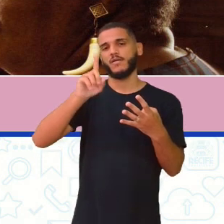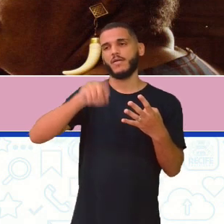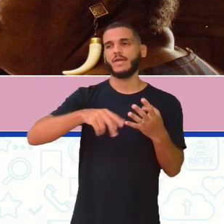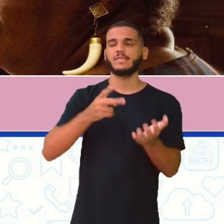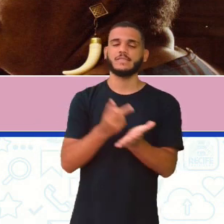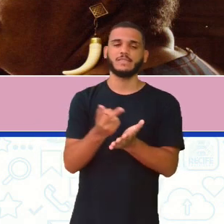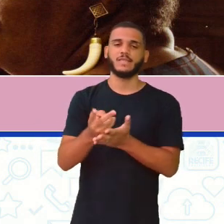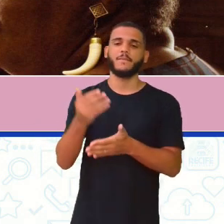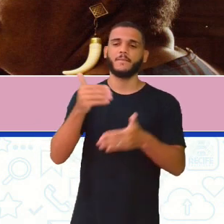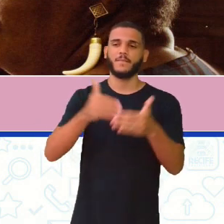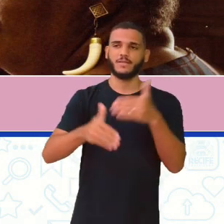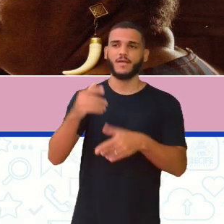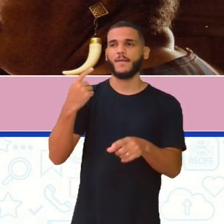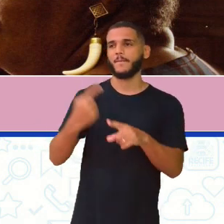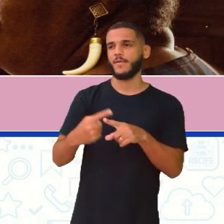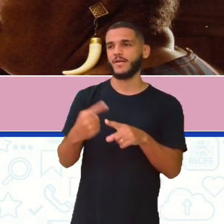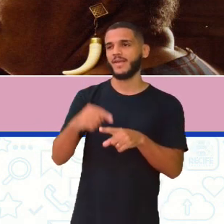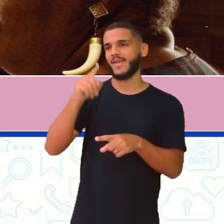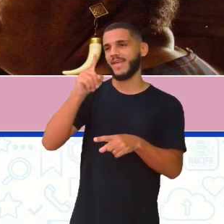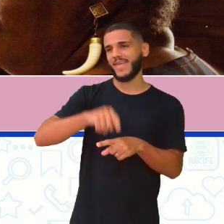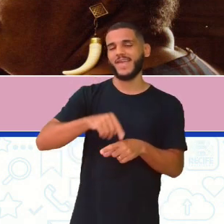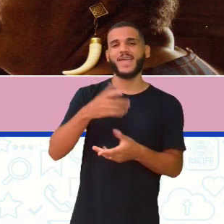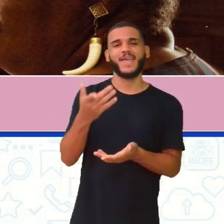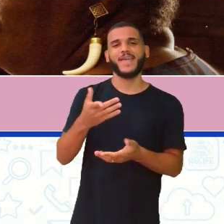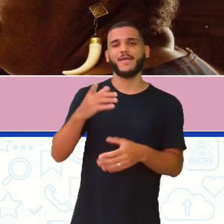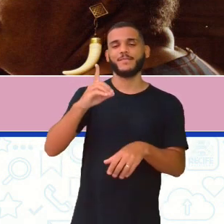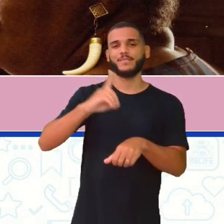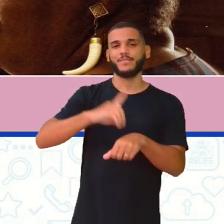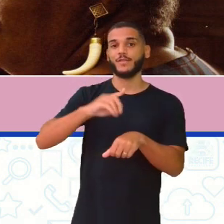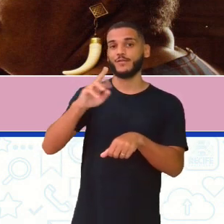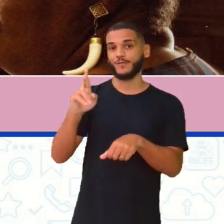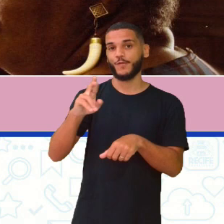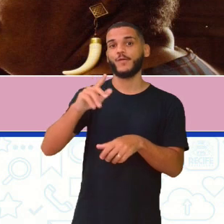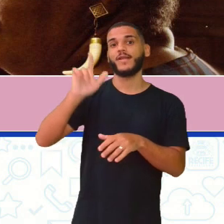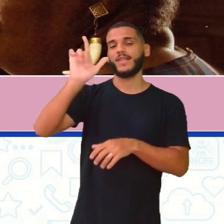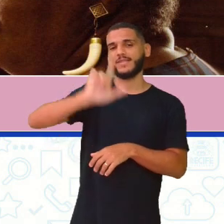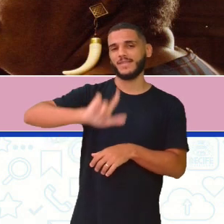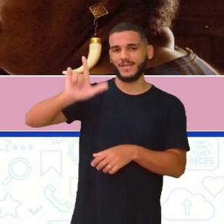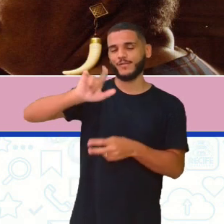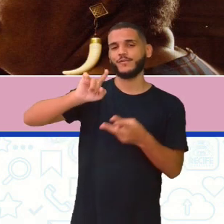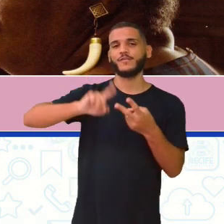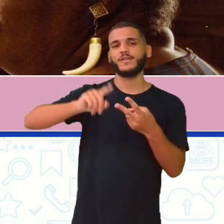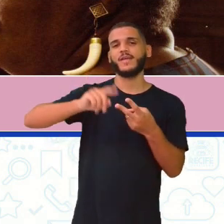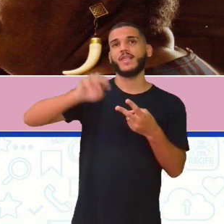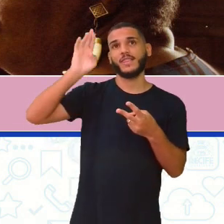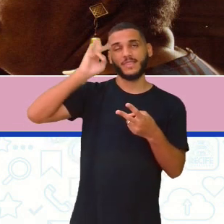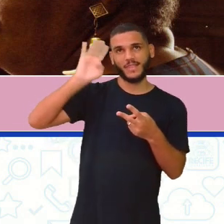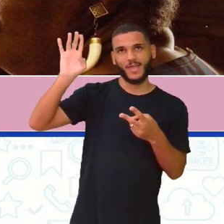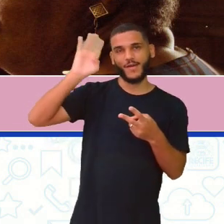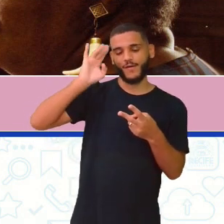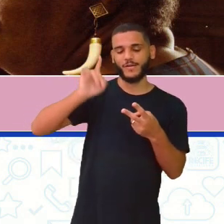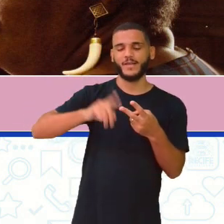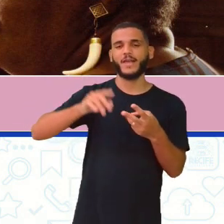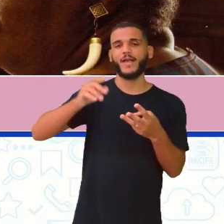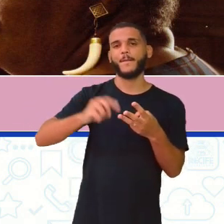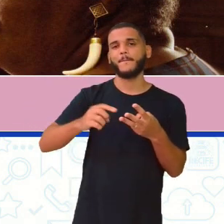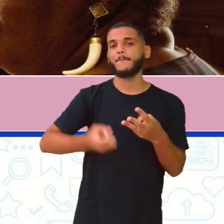aqui. Xodó, né? Porque ela é o quê? Ela é doutora em literatura, teórica,